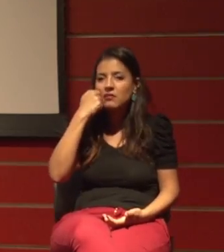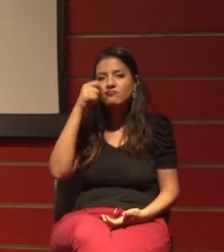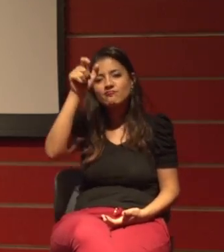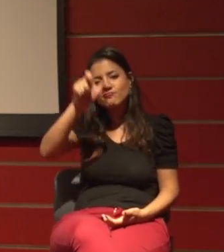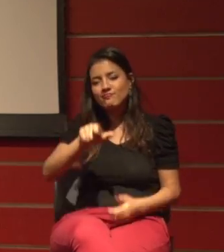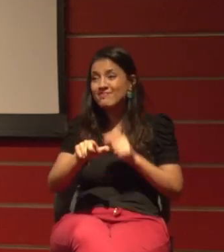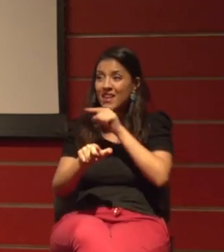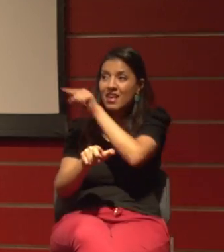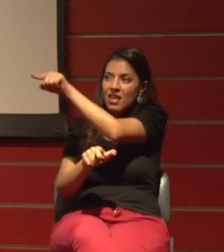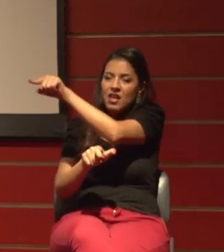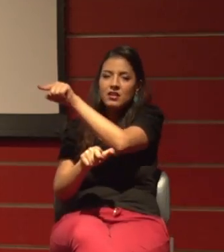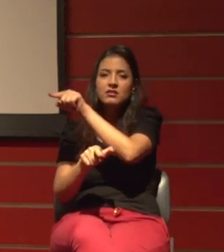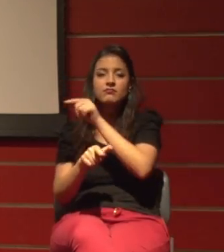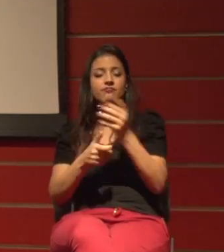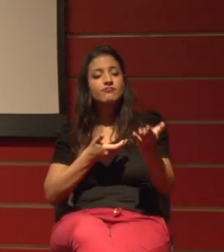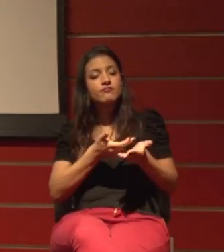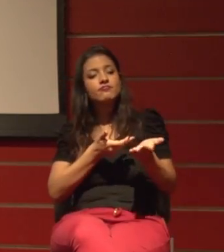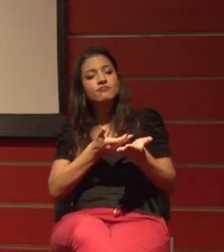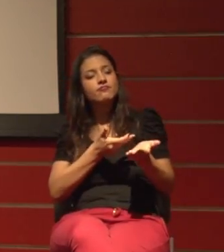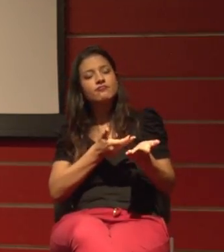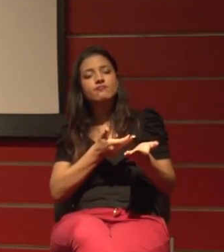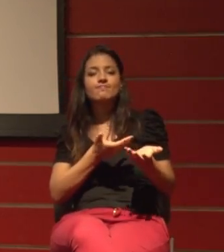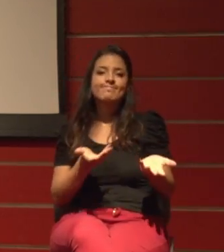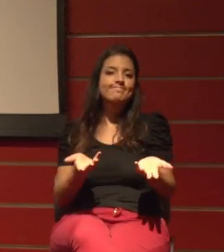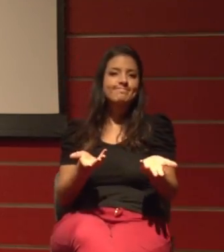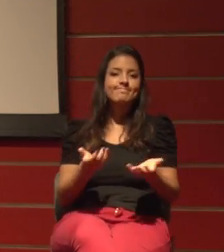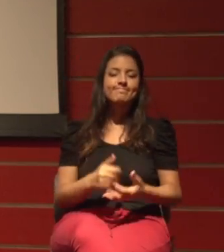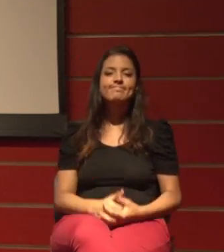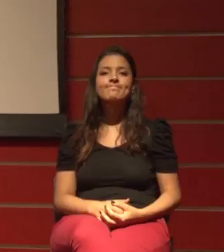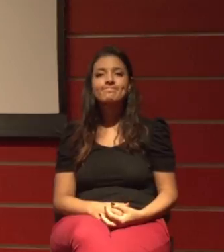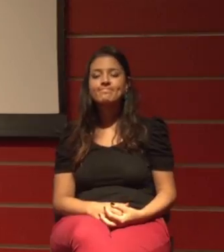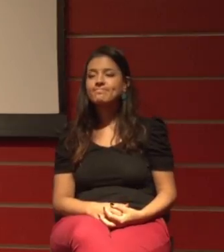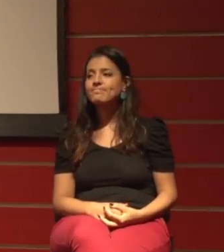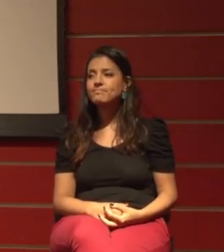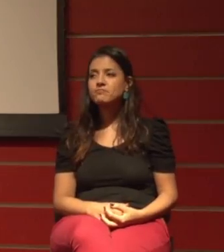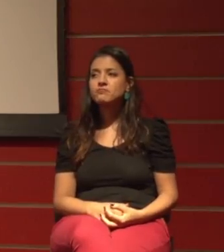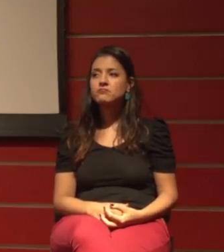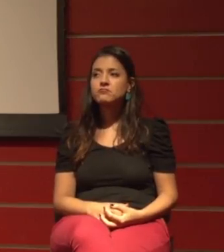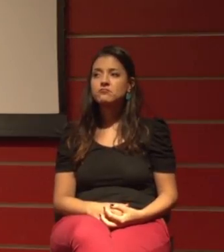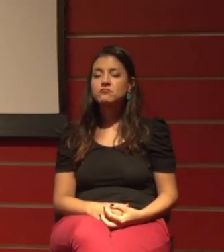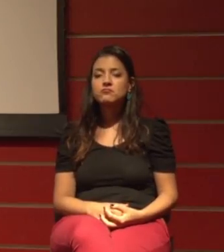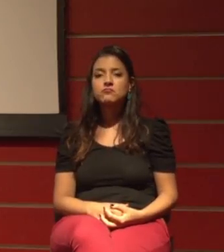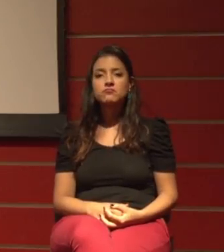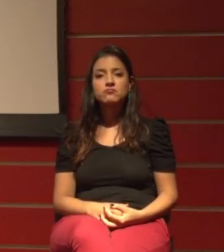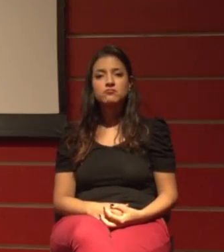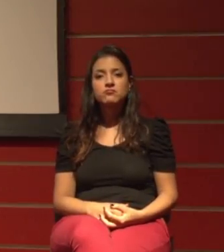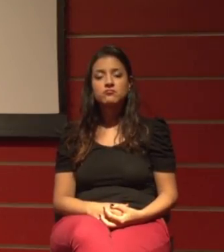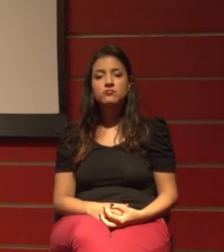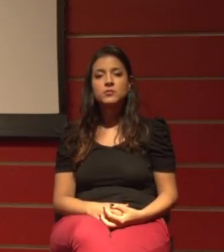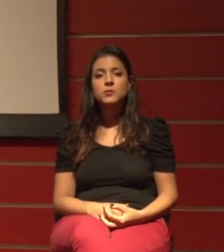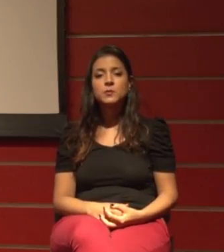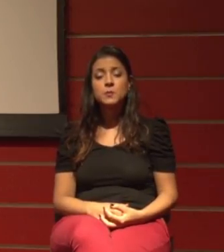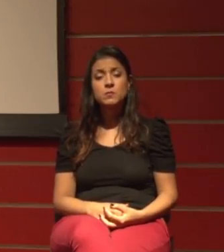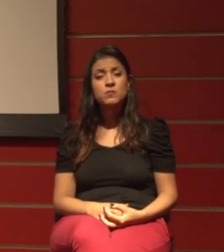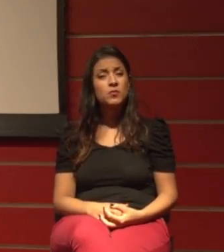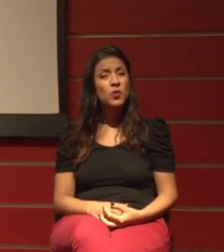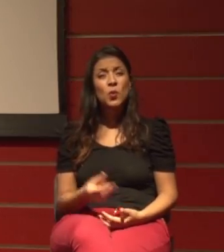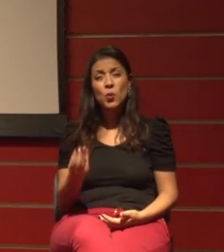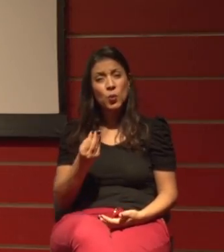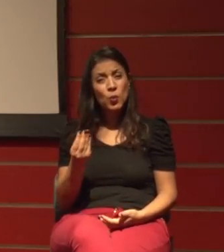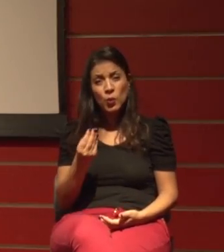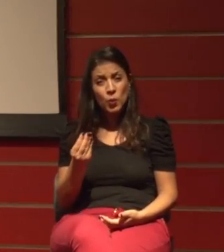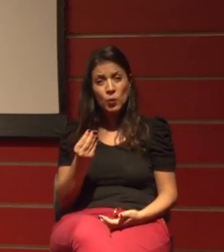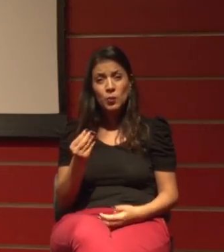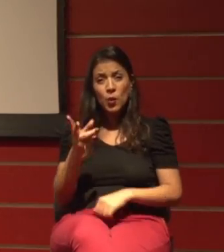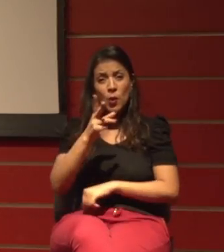brasileiro padrão convive eh então ou seja como é que a gente quer formar a gente tendo uma população